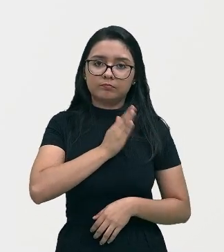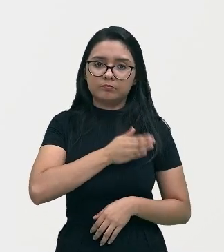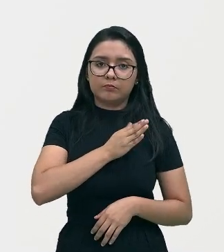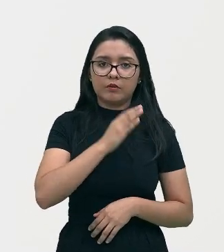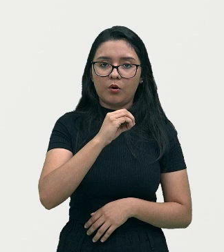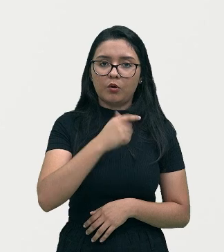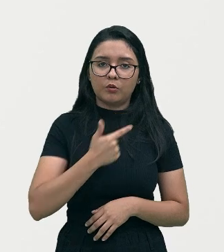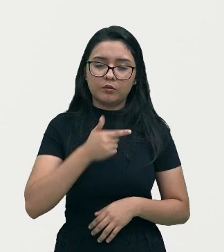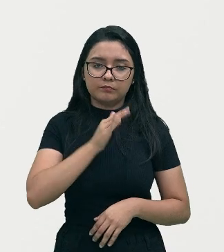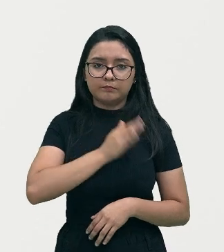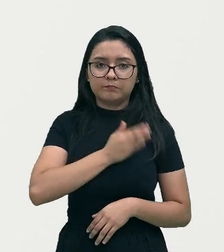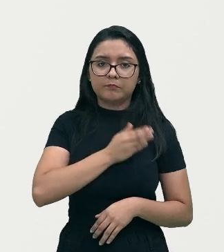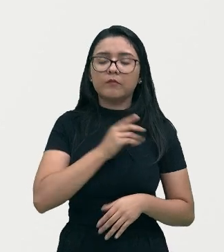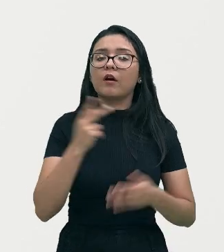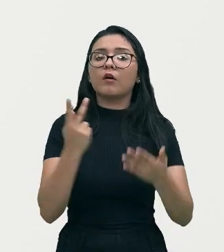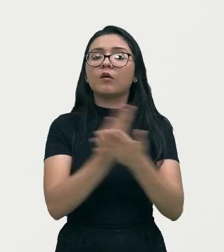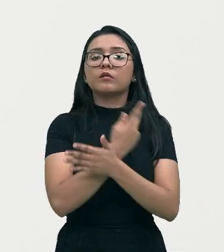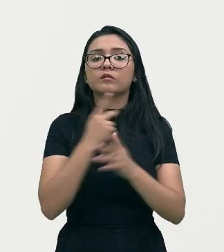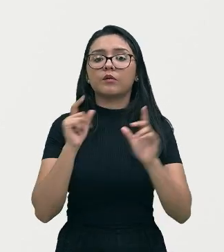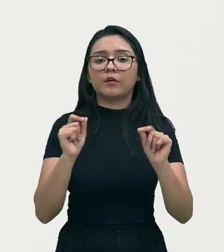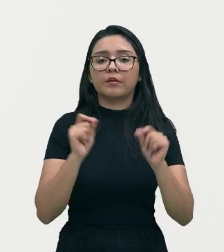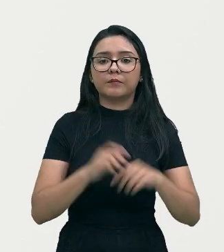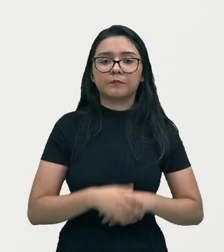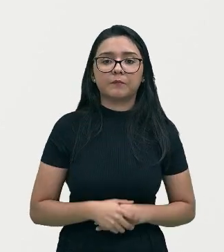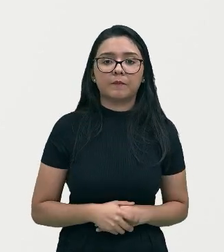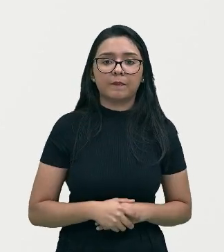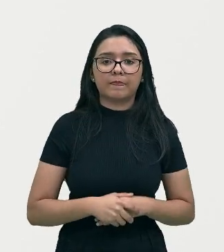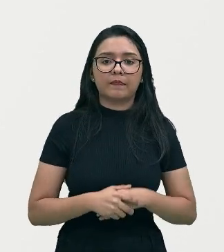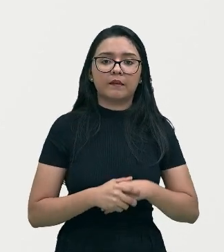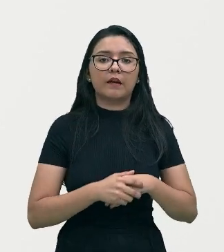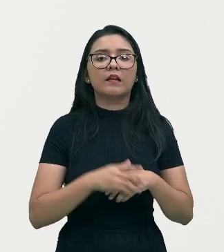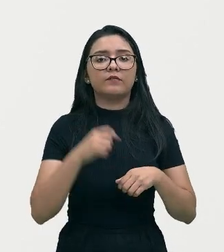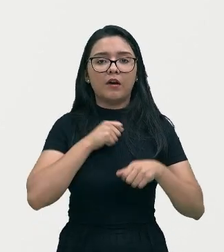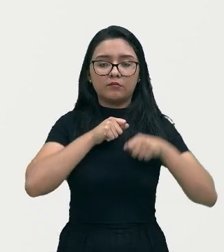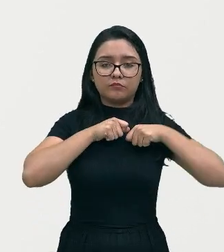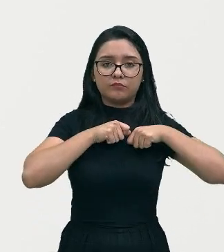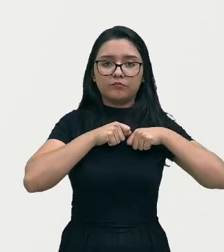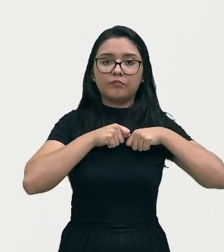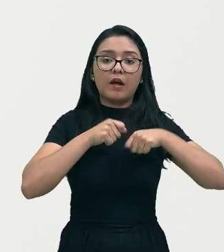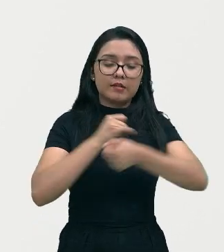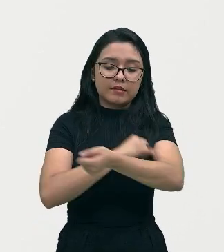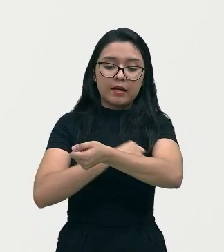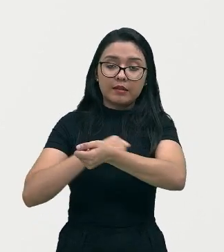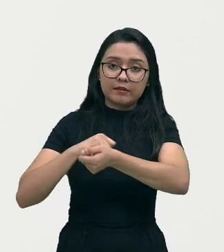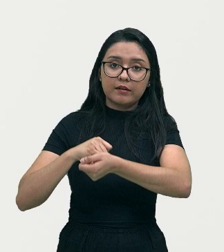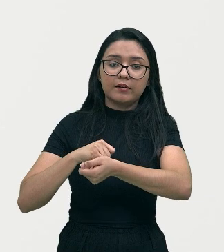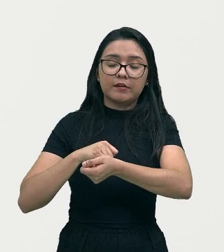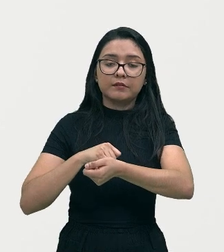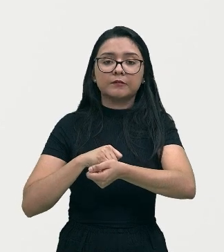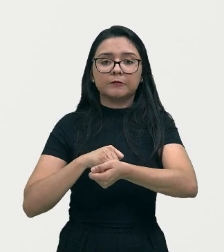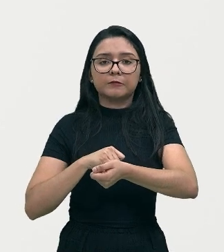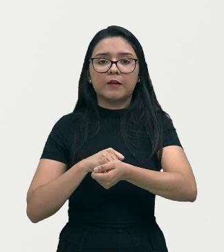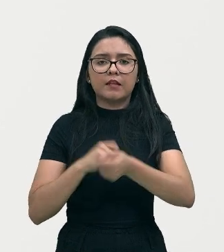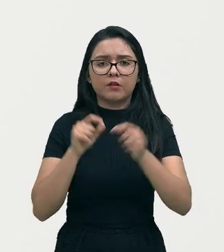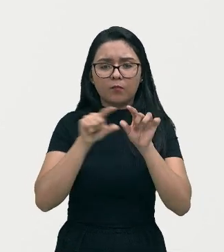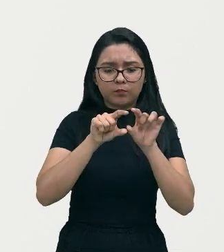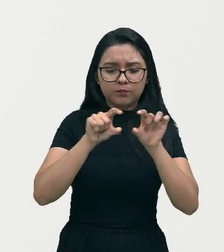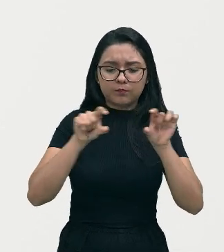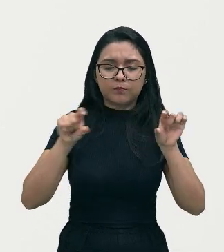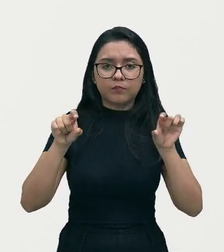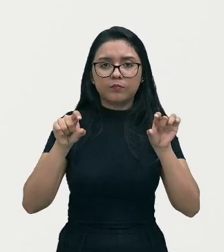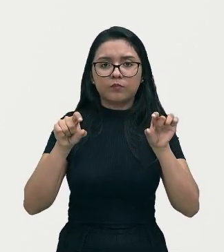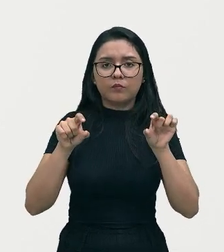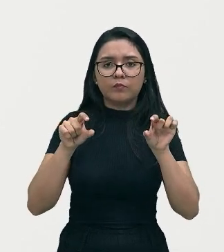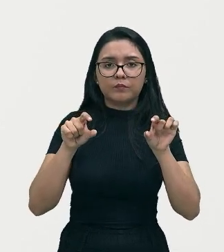oxigenado, vai acontecer que ele chega até as artérias, tá? Então as artérias elas são mais calibrosas porque elas